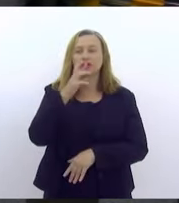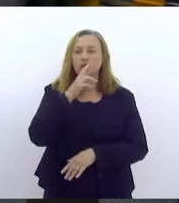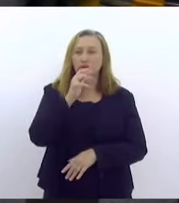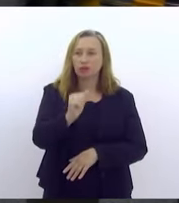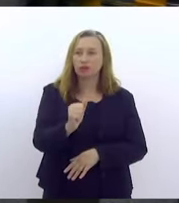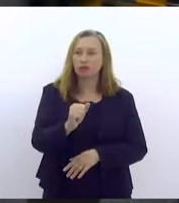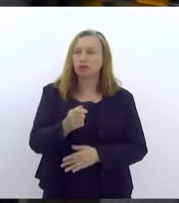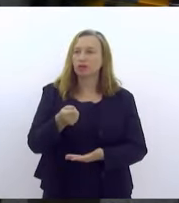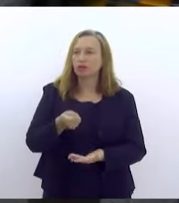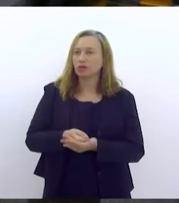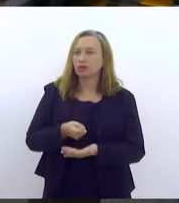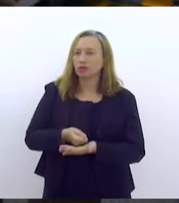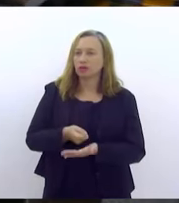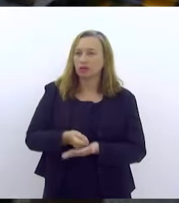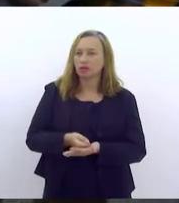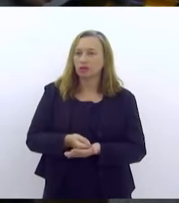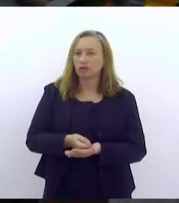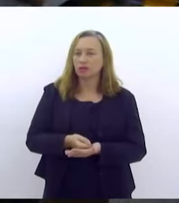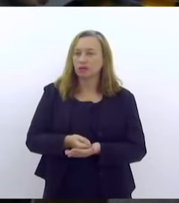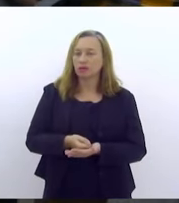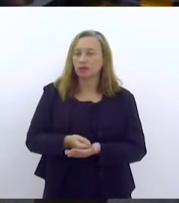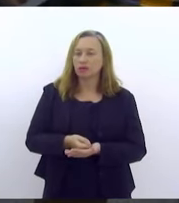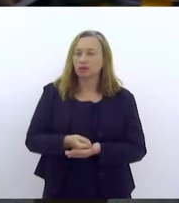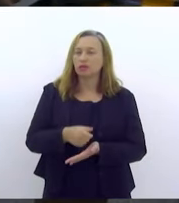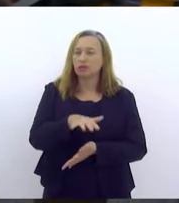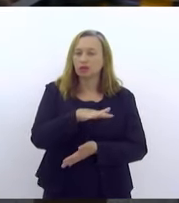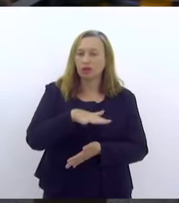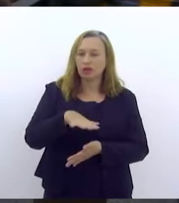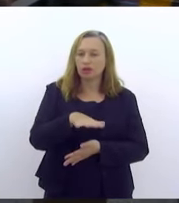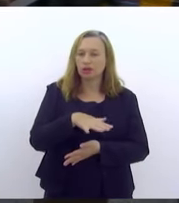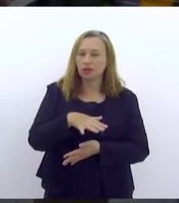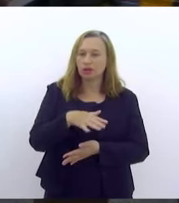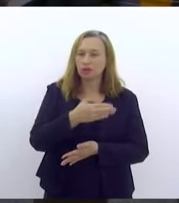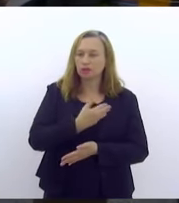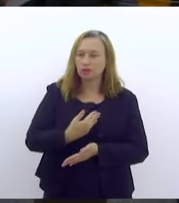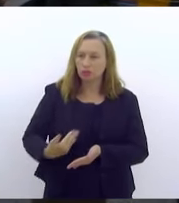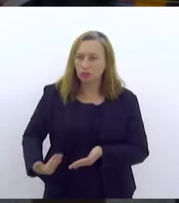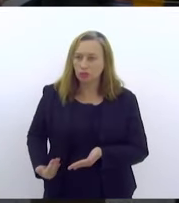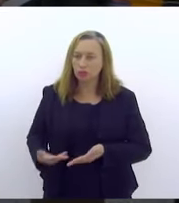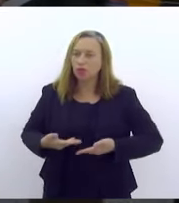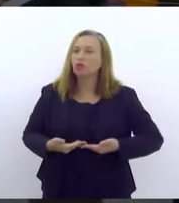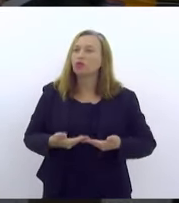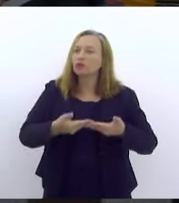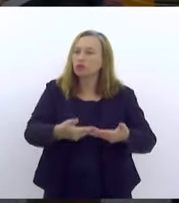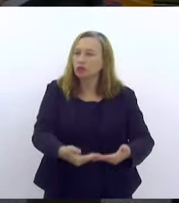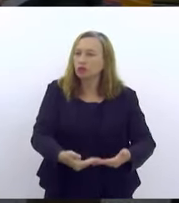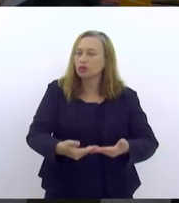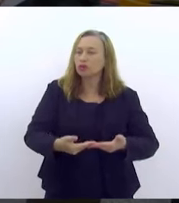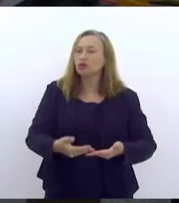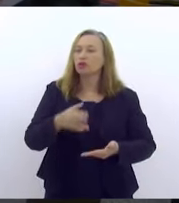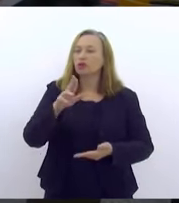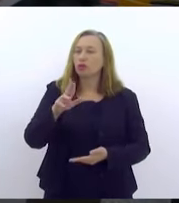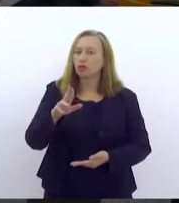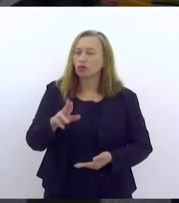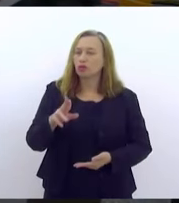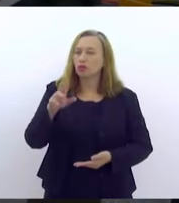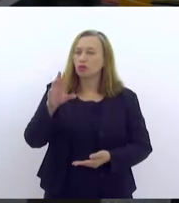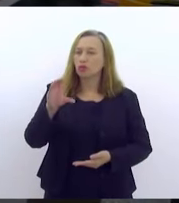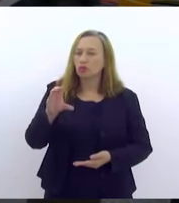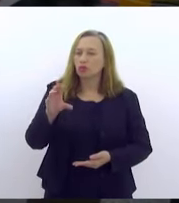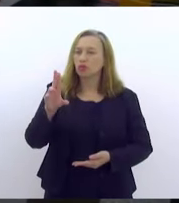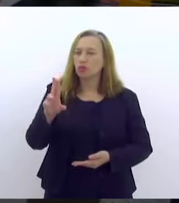que determina nos serviços públicos o oferecimento da acupuntura.